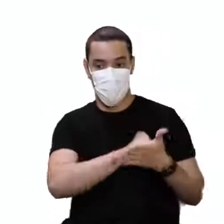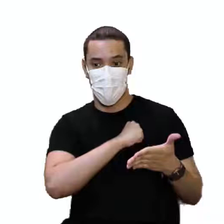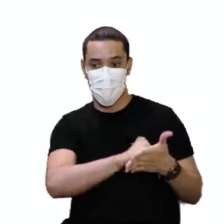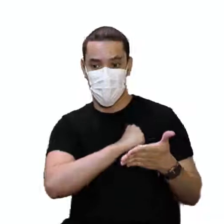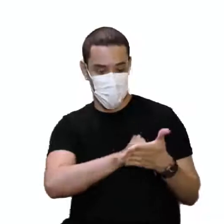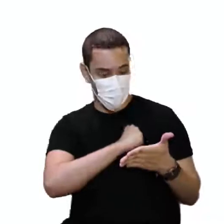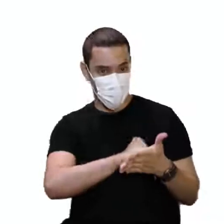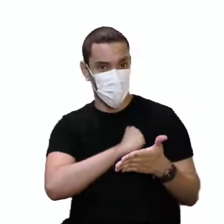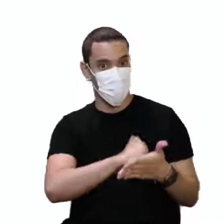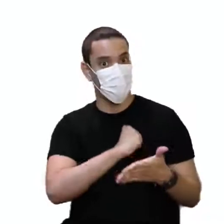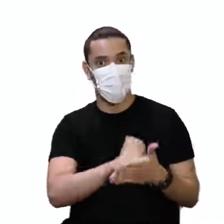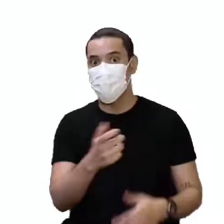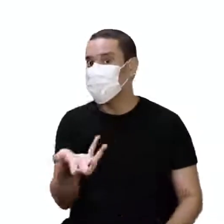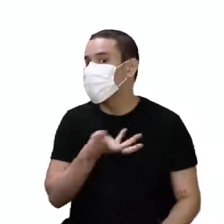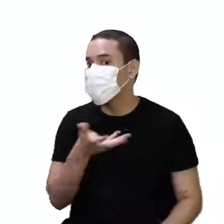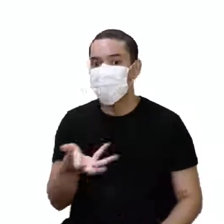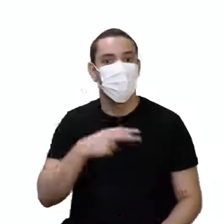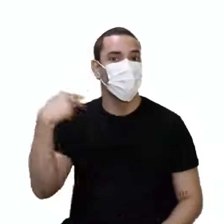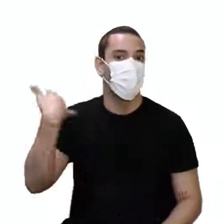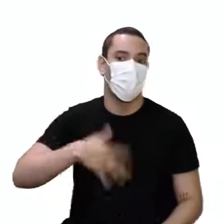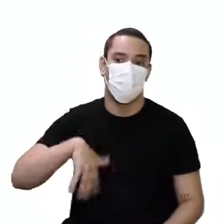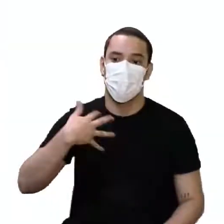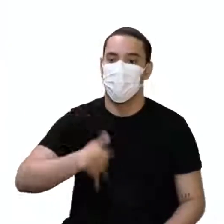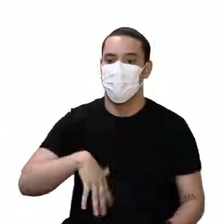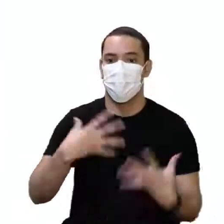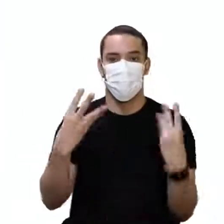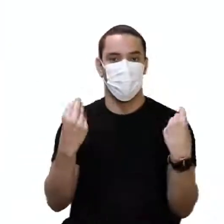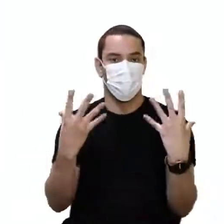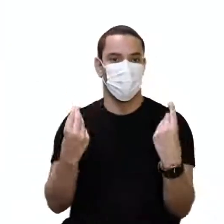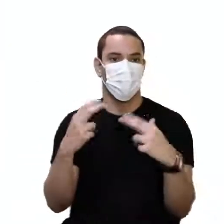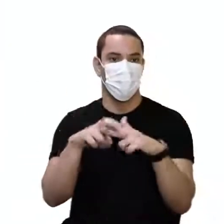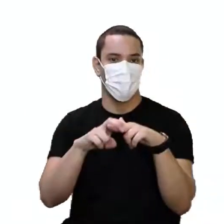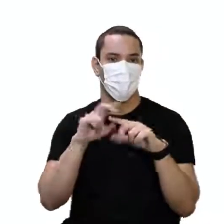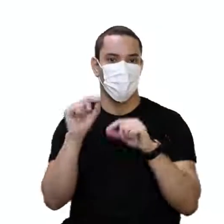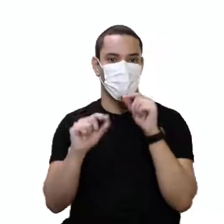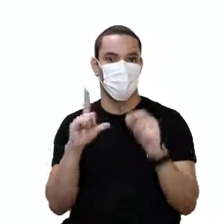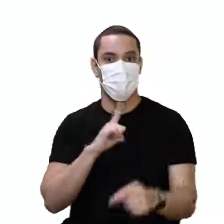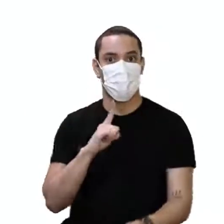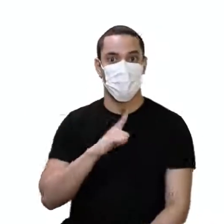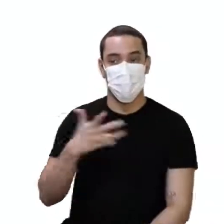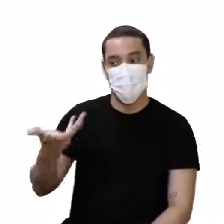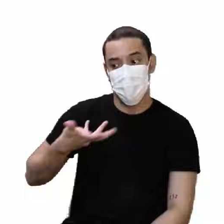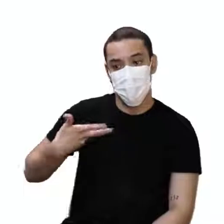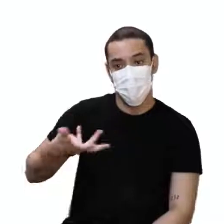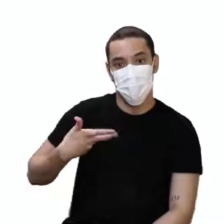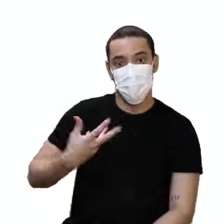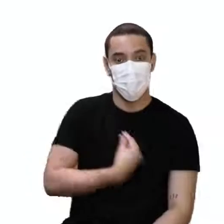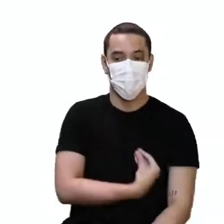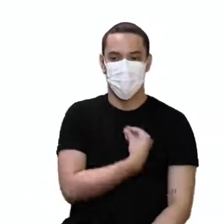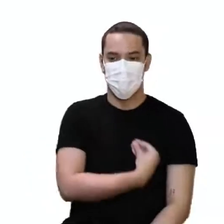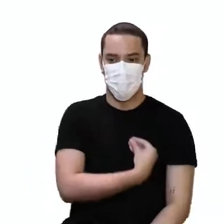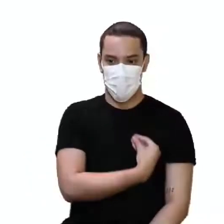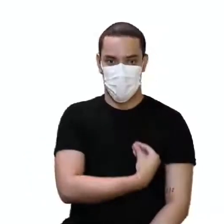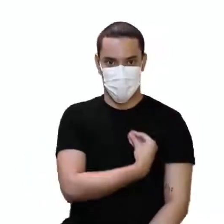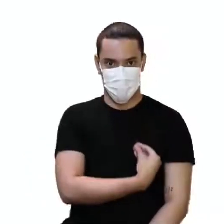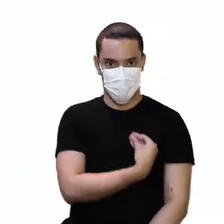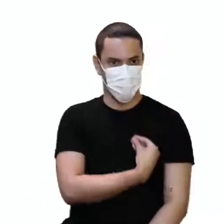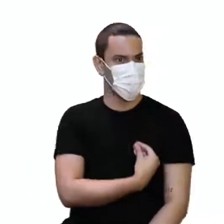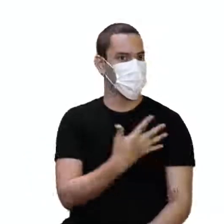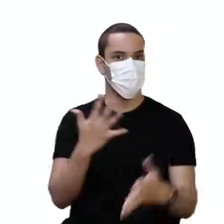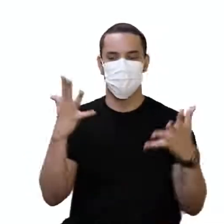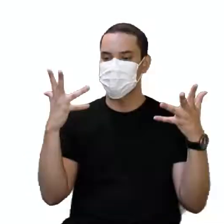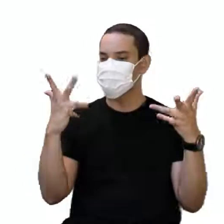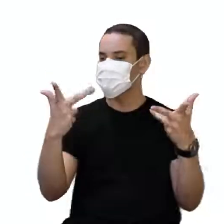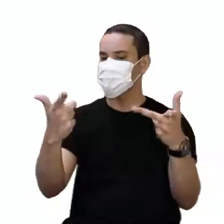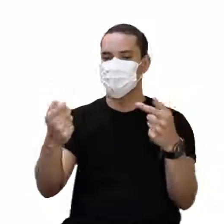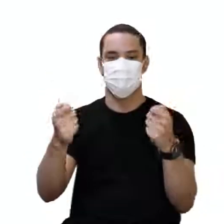desse animal, gente, aceleradíssimo. Então, ele tem uma intensidade de vida